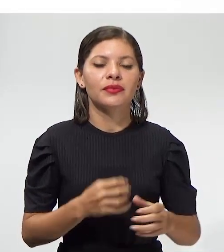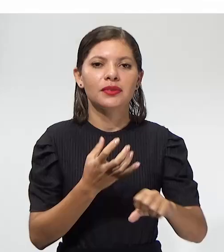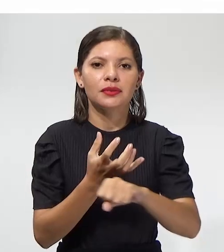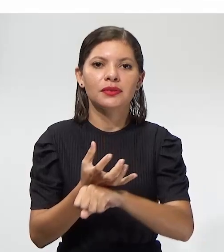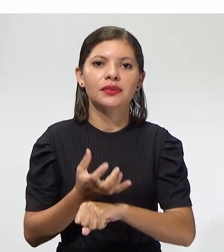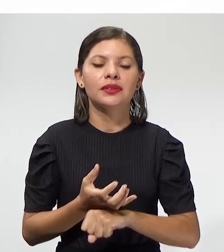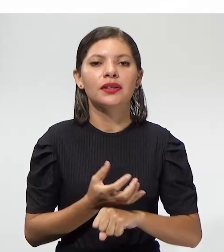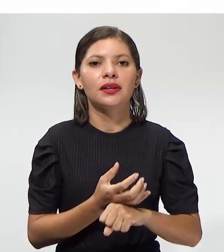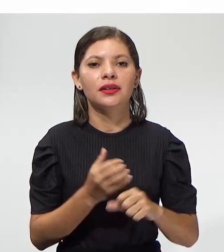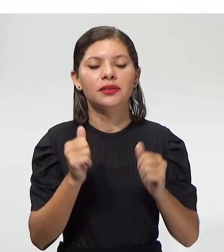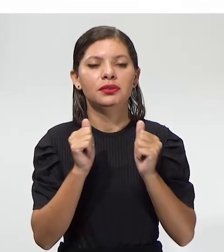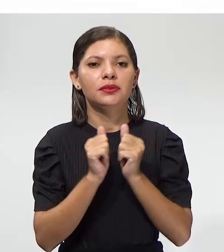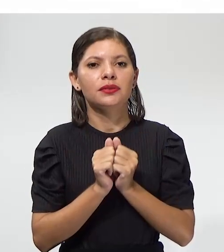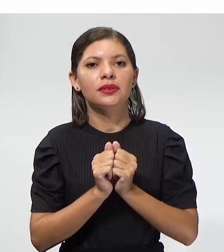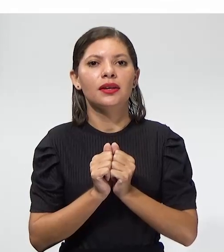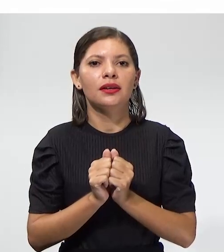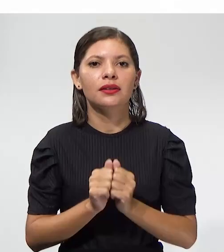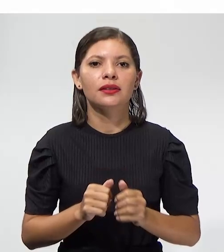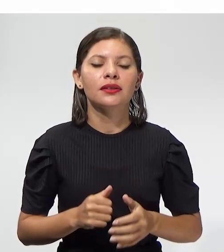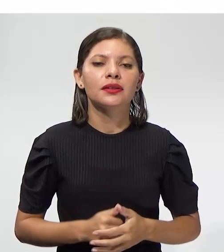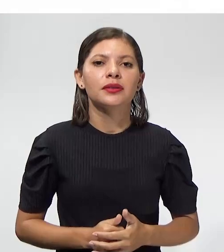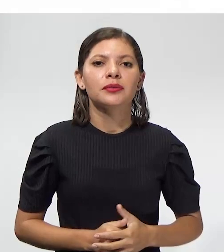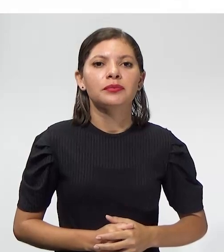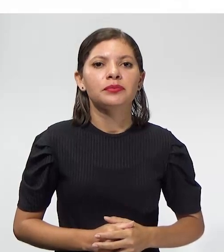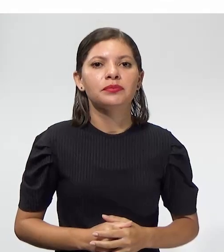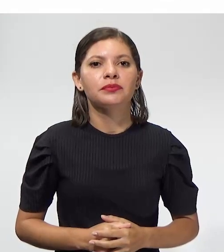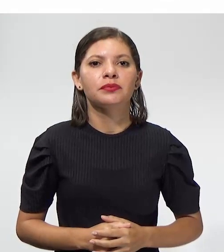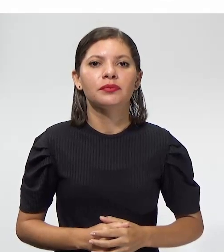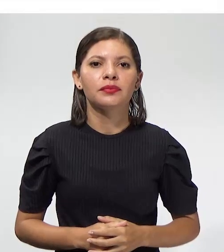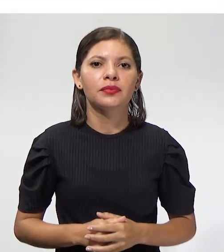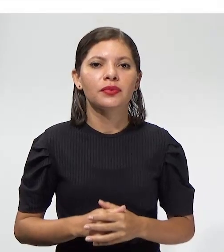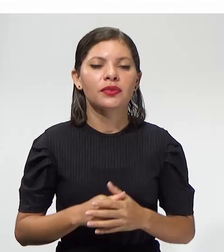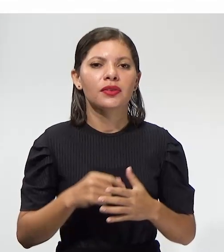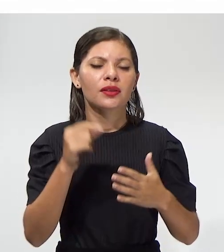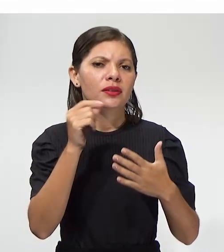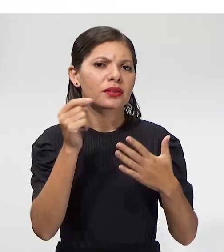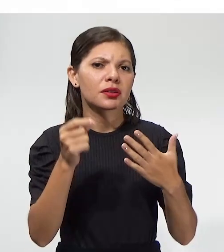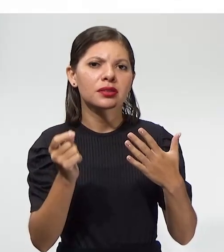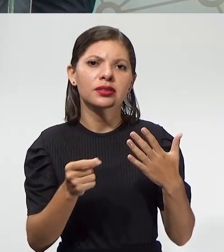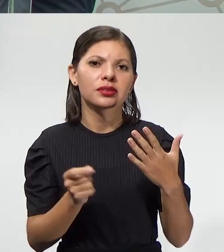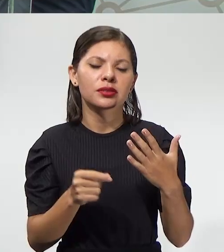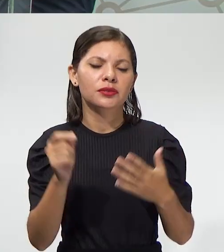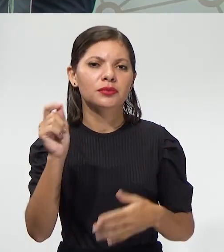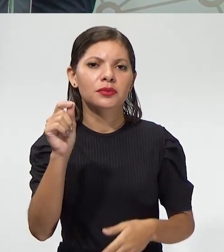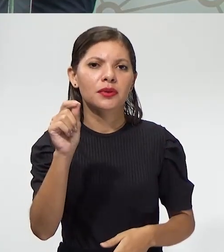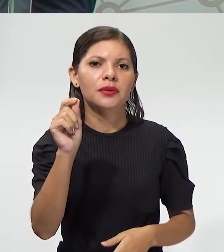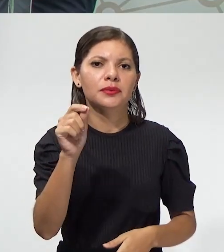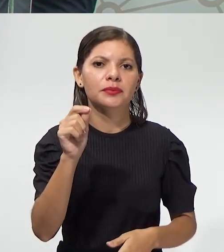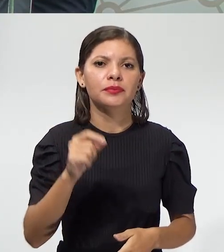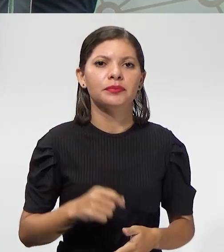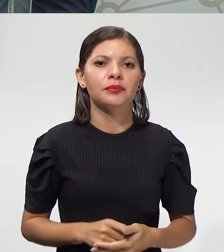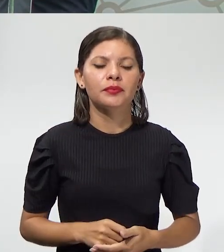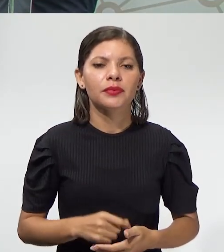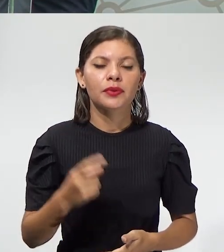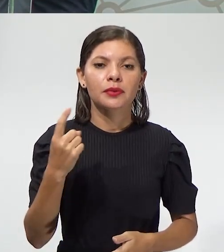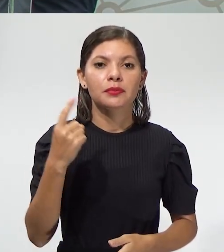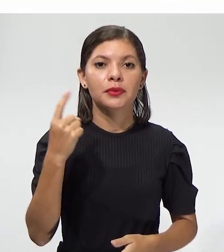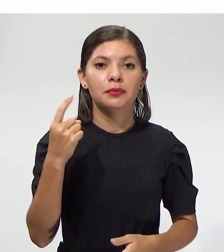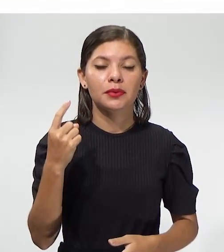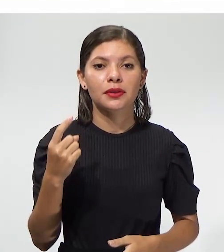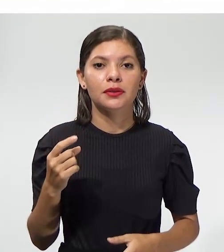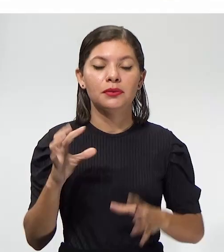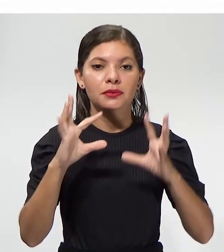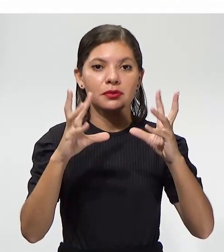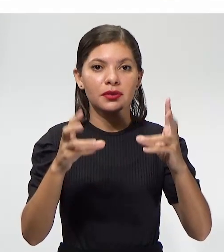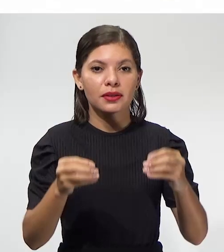acrescentar indissociabilidade com a interdisciplinaridade, que é o que a gente está buscando. Então, quais são os requisitos para